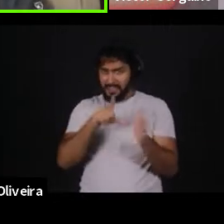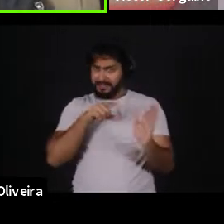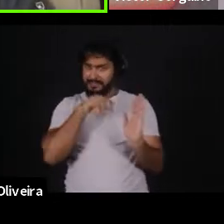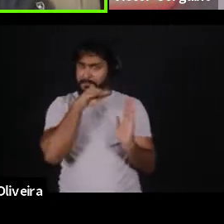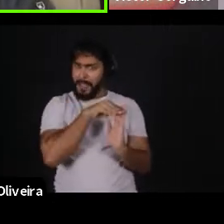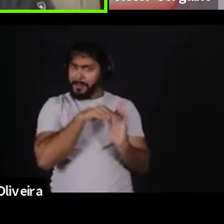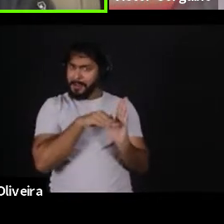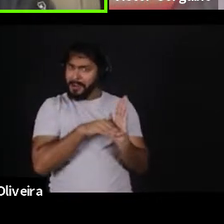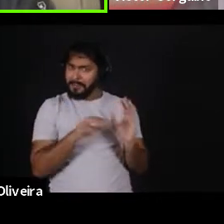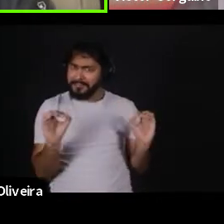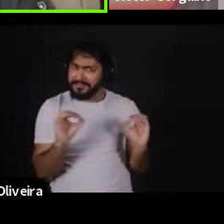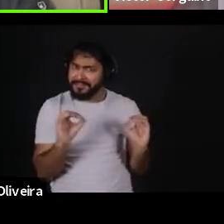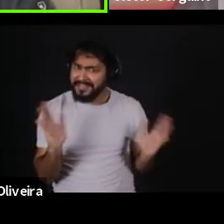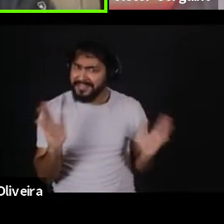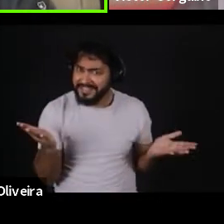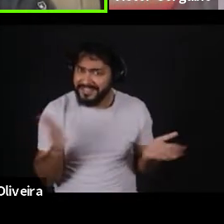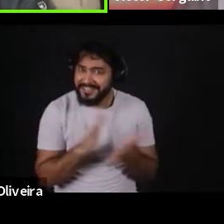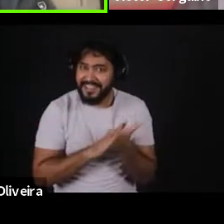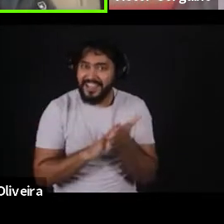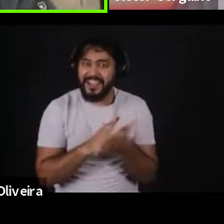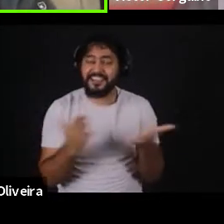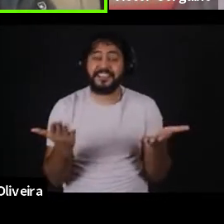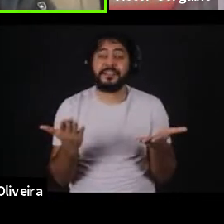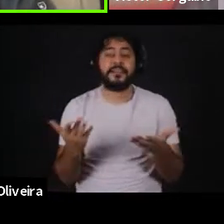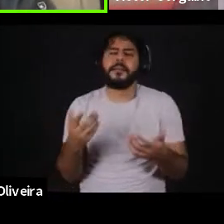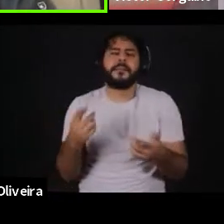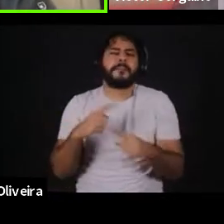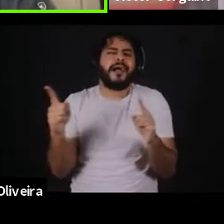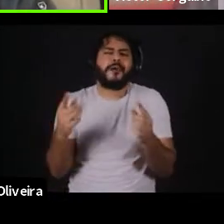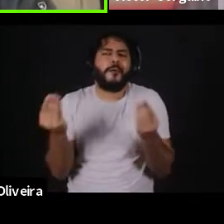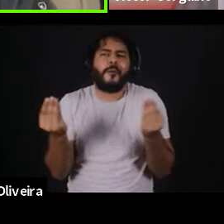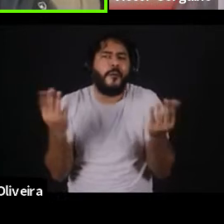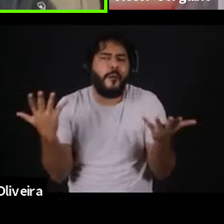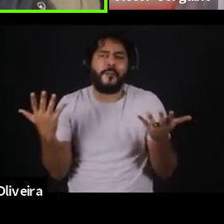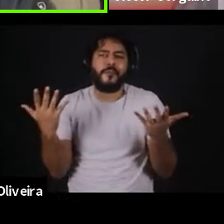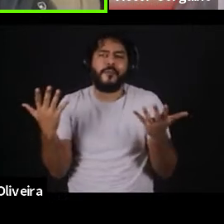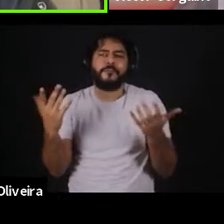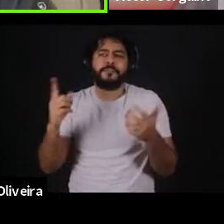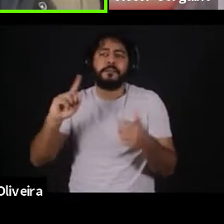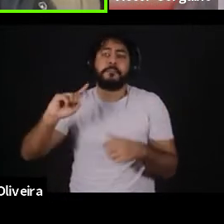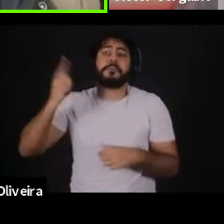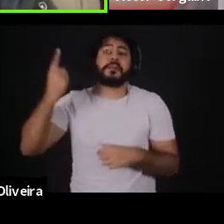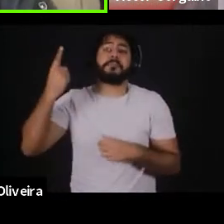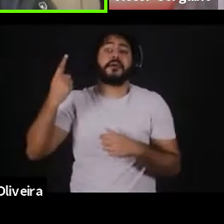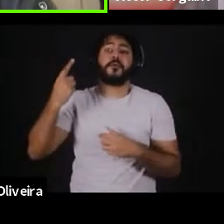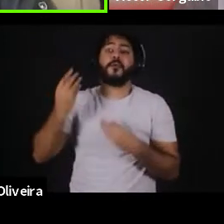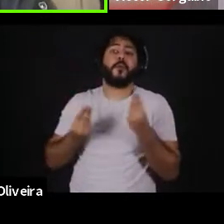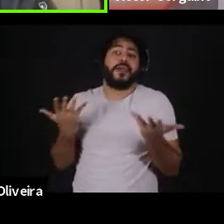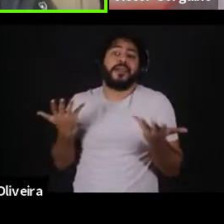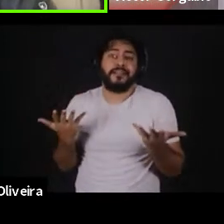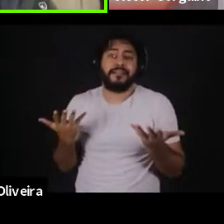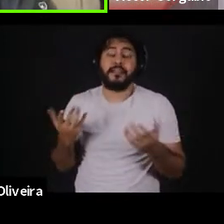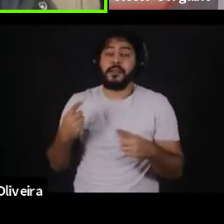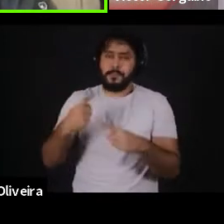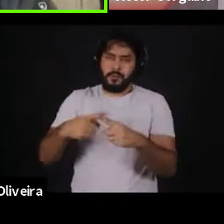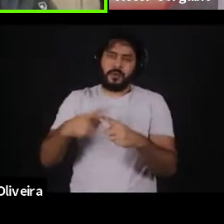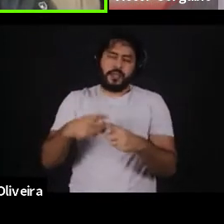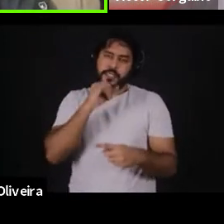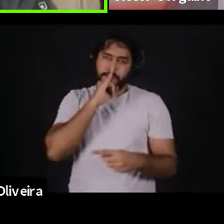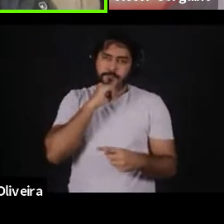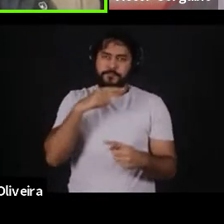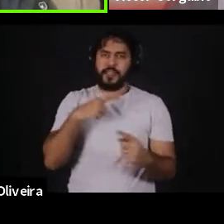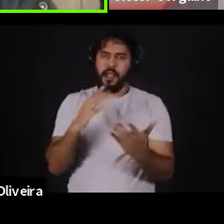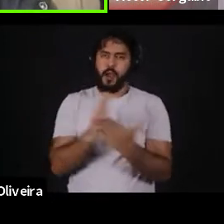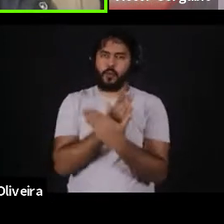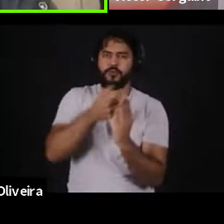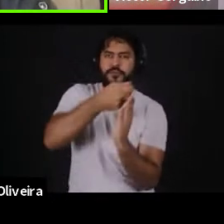foi? O que tomou conta? O que veio primeiro? Porque só para confessar, porque às vezes assim, tem alguns textos que eu escrevo, que